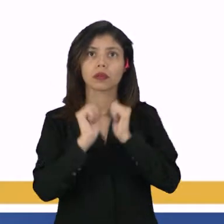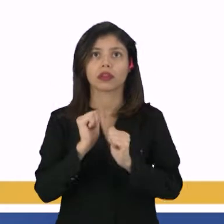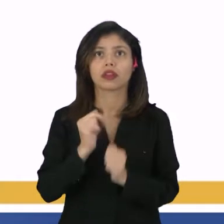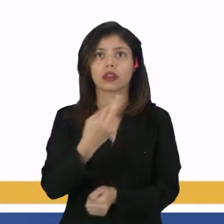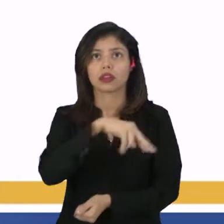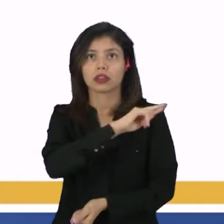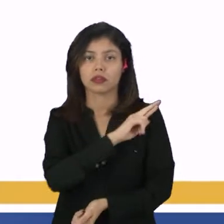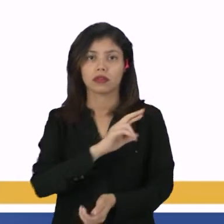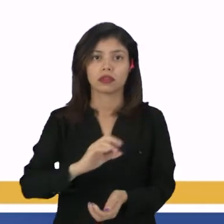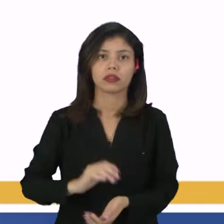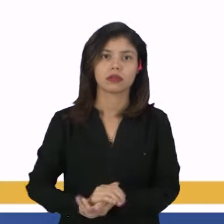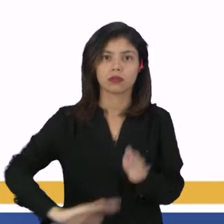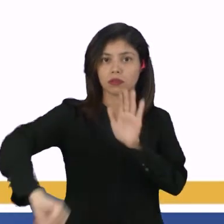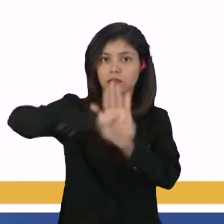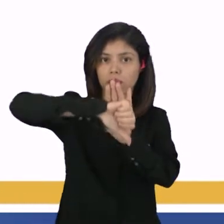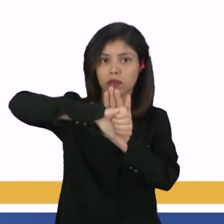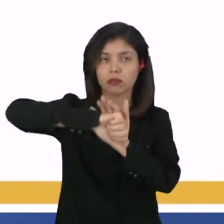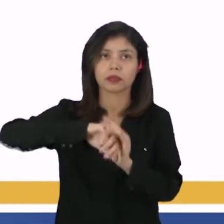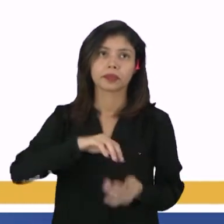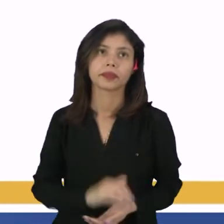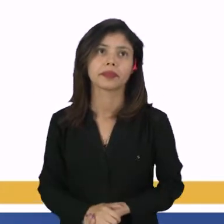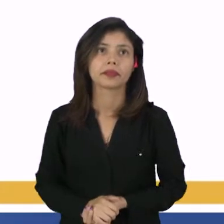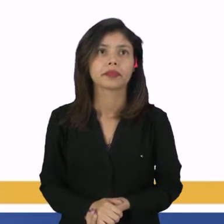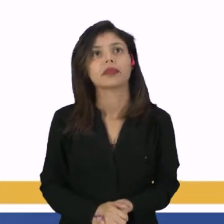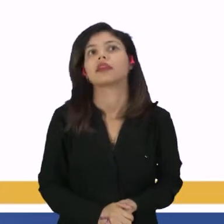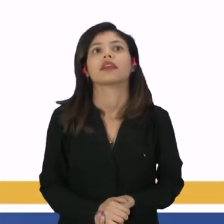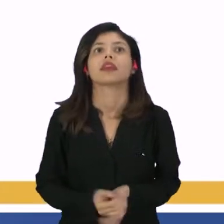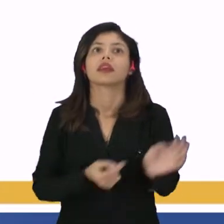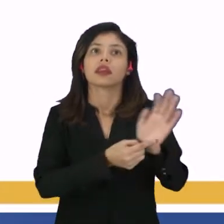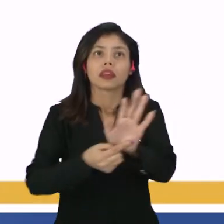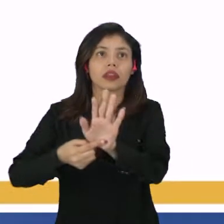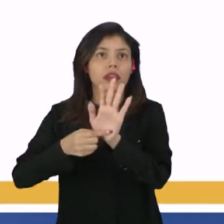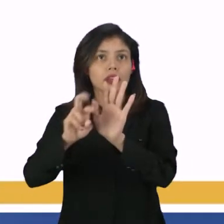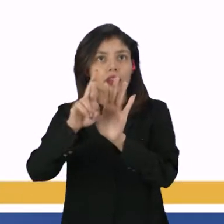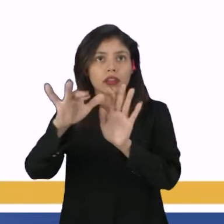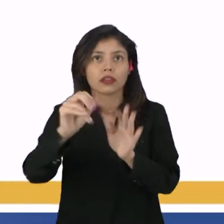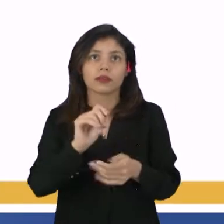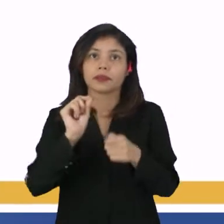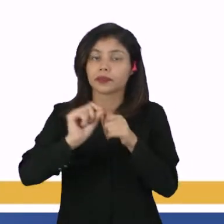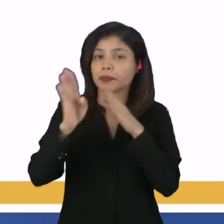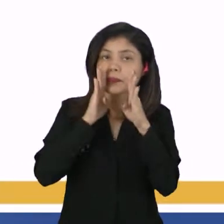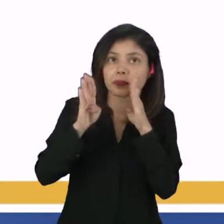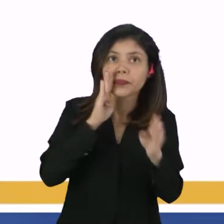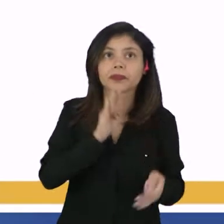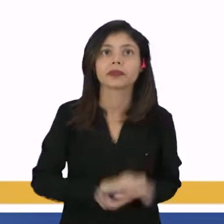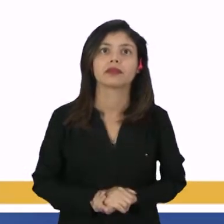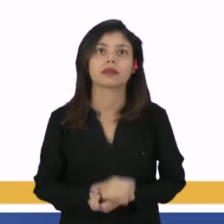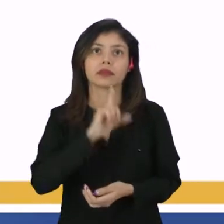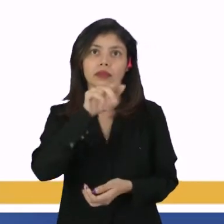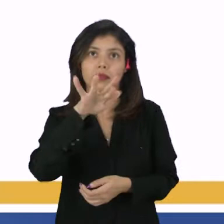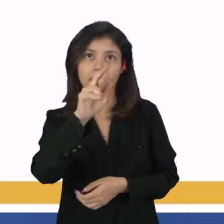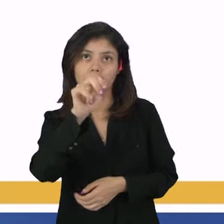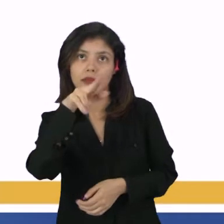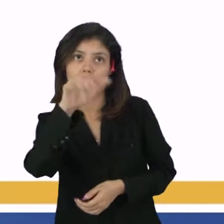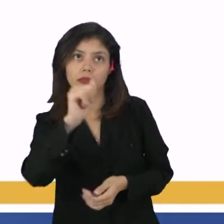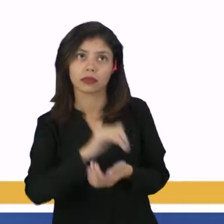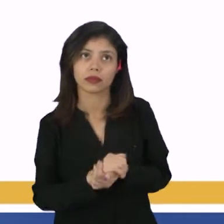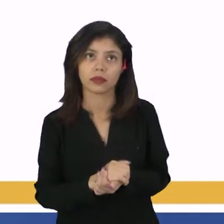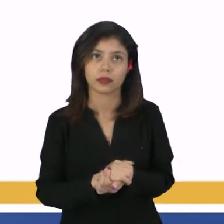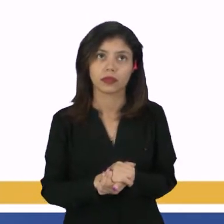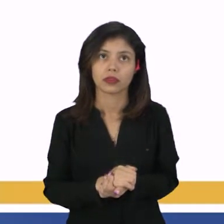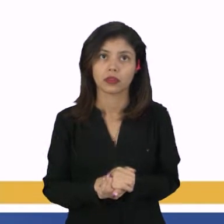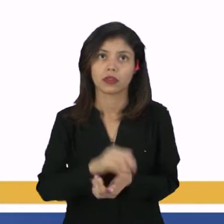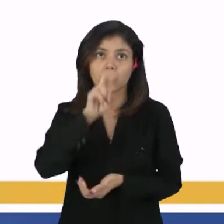gerar responsabilização criminal. A postagem racista foi feita via Facebook pelo calouro de agronomia